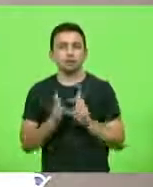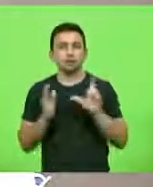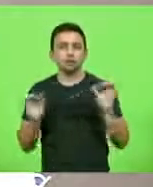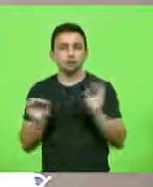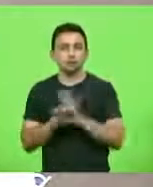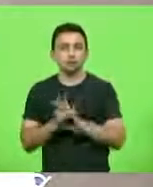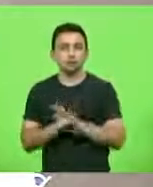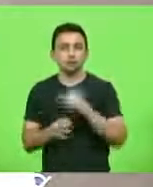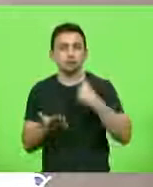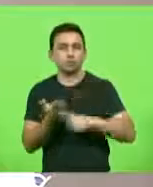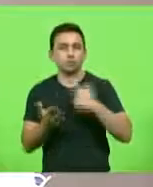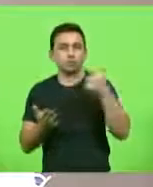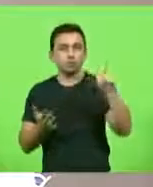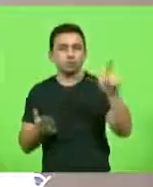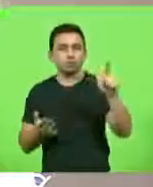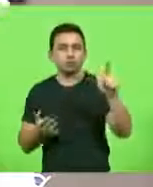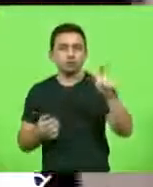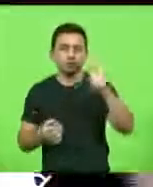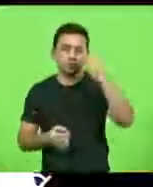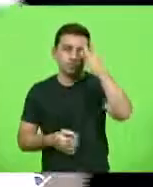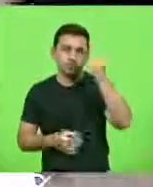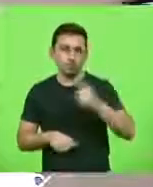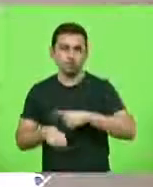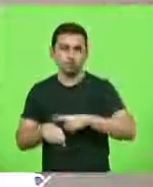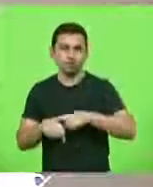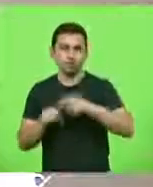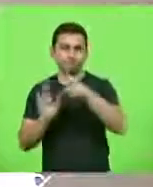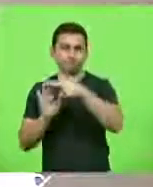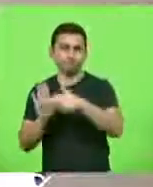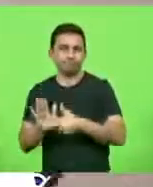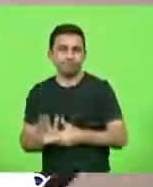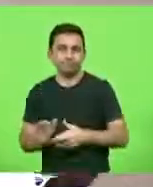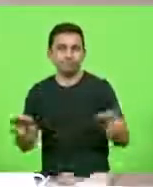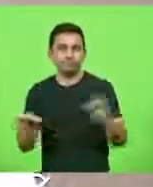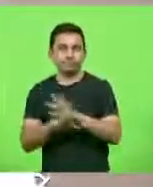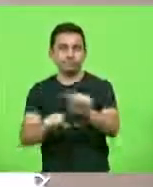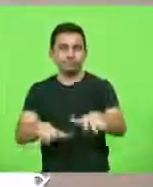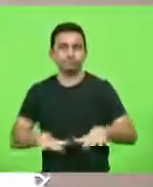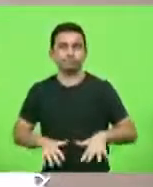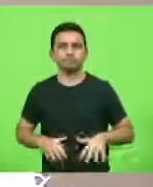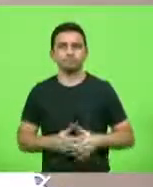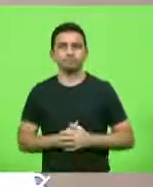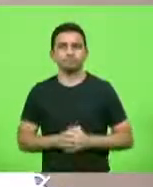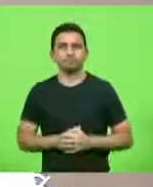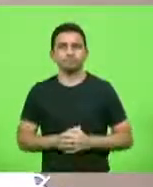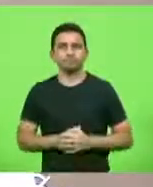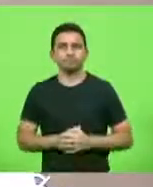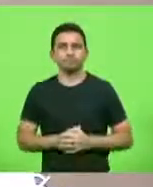sessão, convoca outra ordinária para amanhã no horário regimental. Está encerrada a presente sessão.